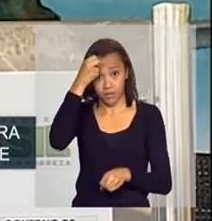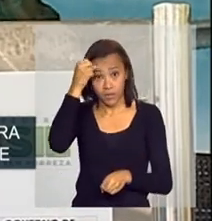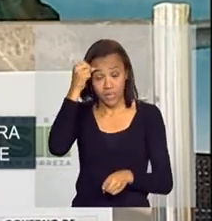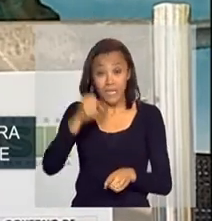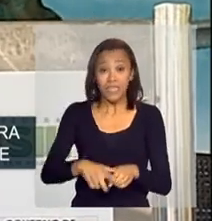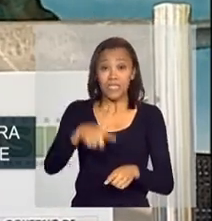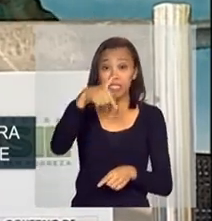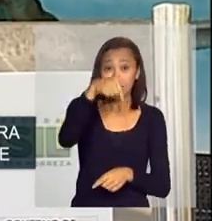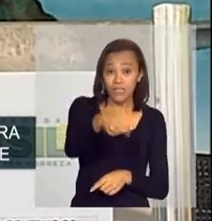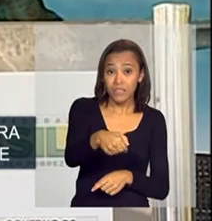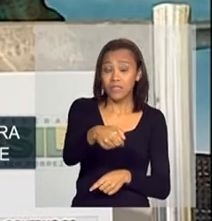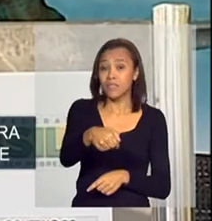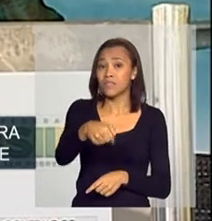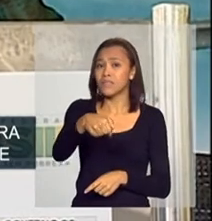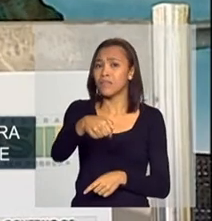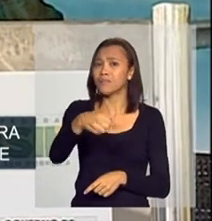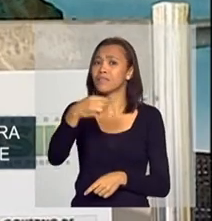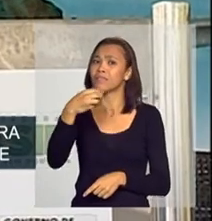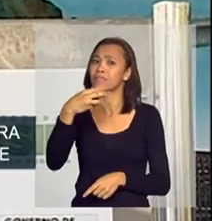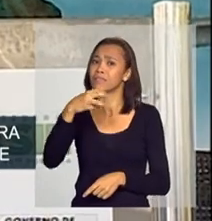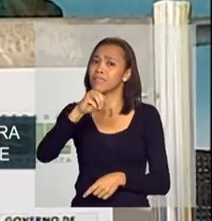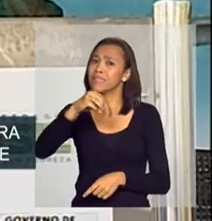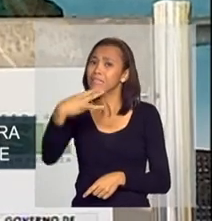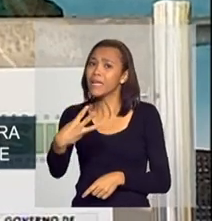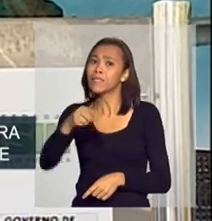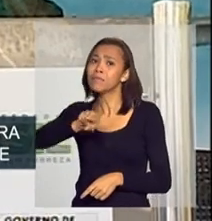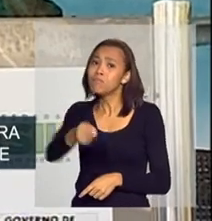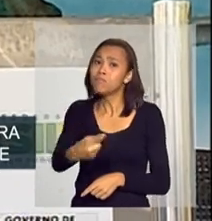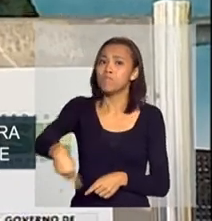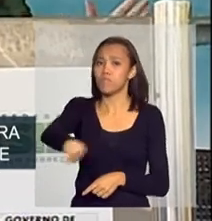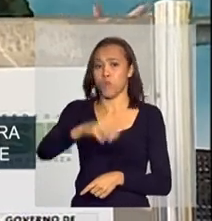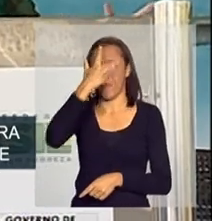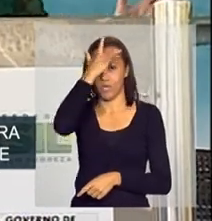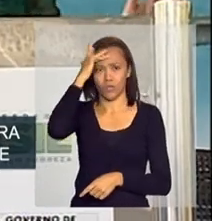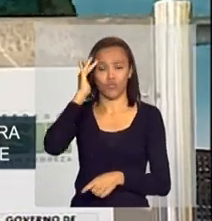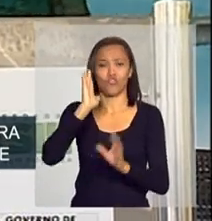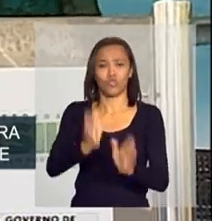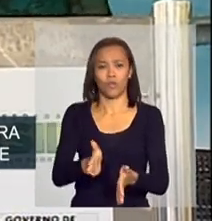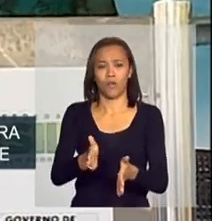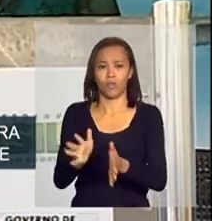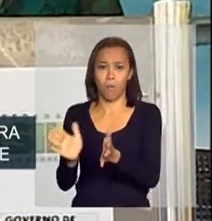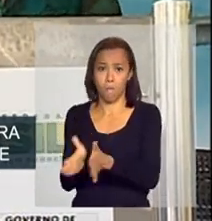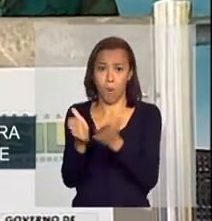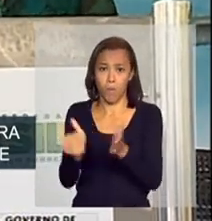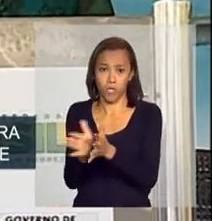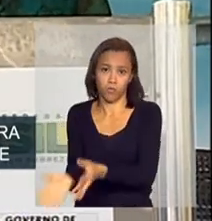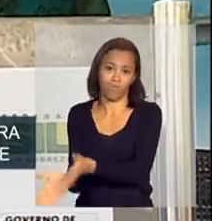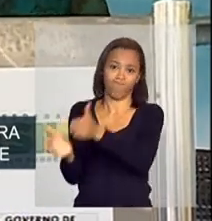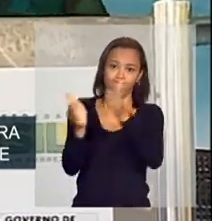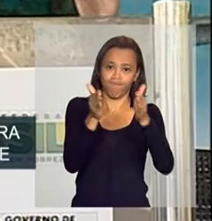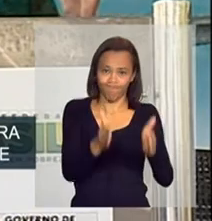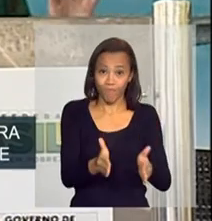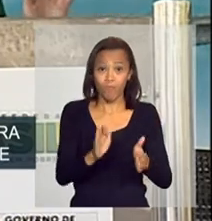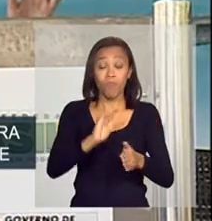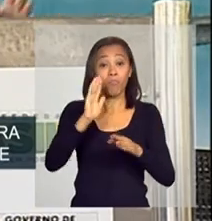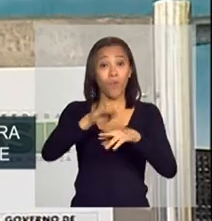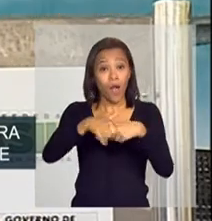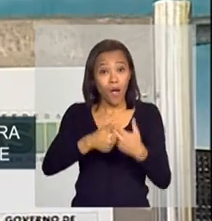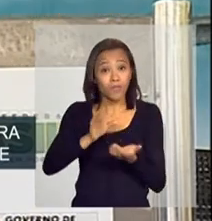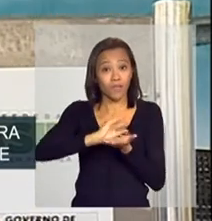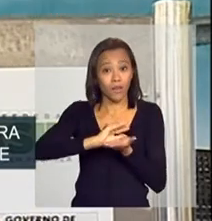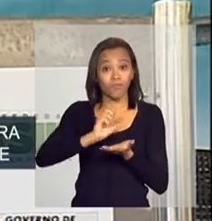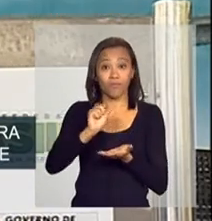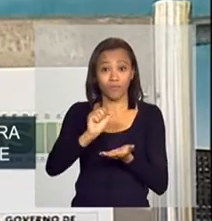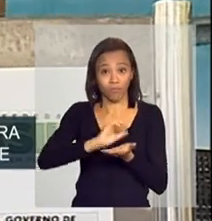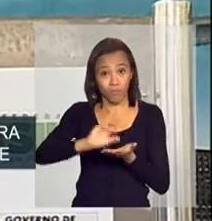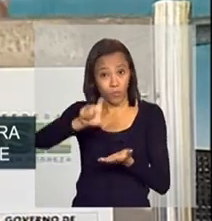703 mil pessoas da pobreza, graças à transferência do Bolsa Família. Mas